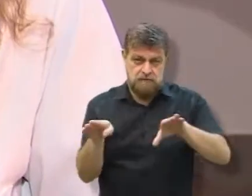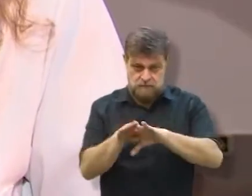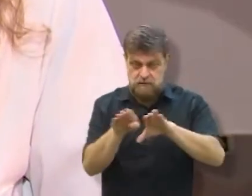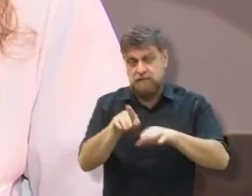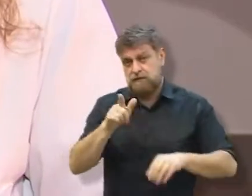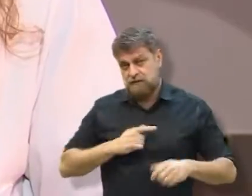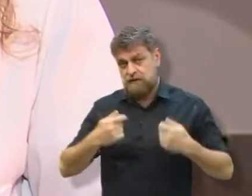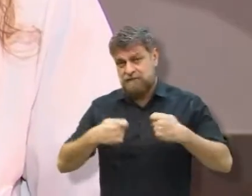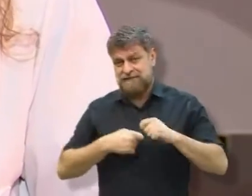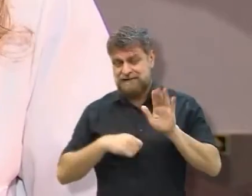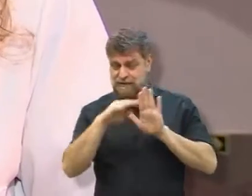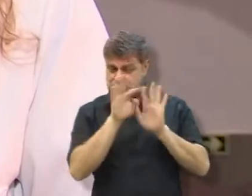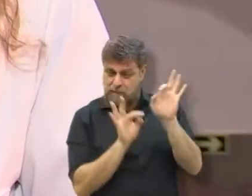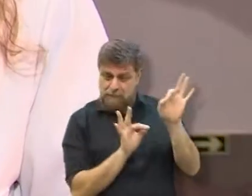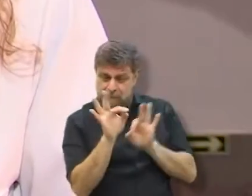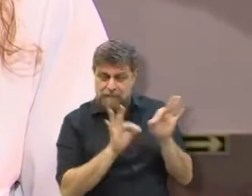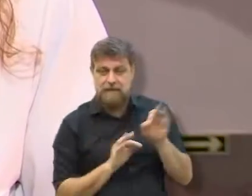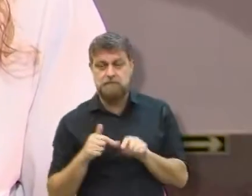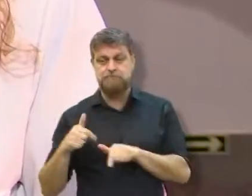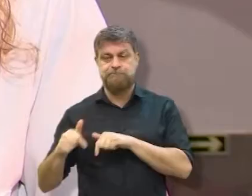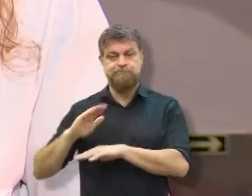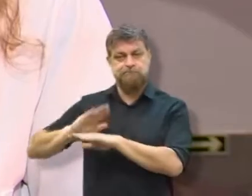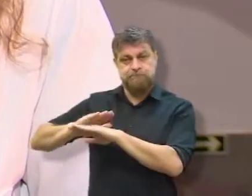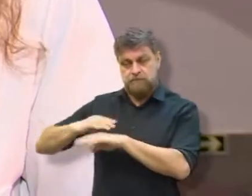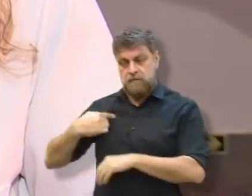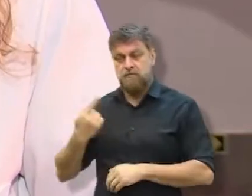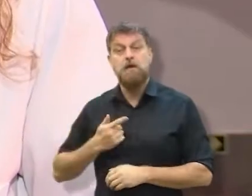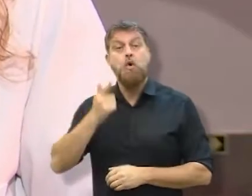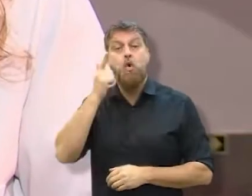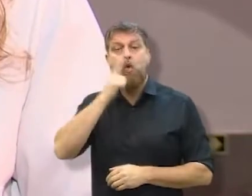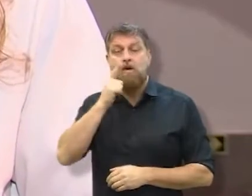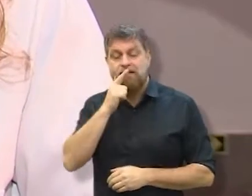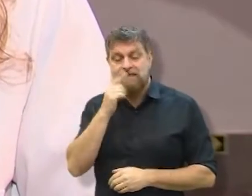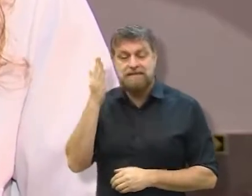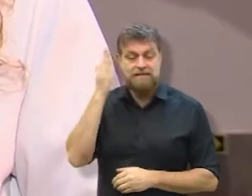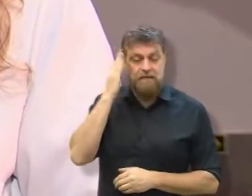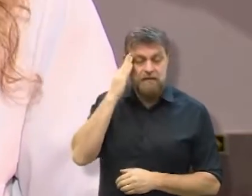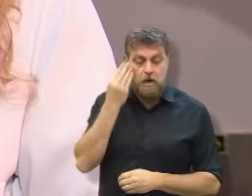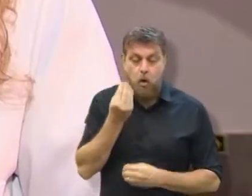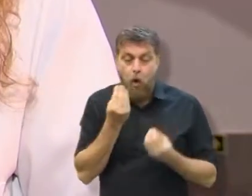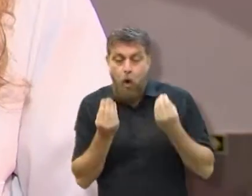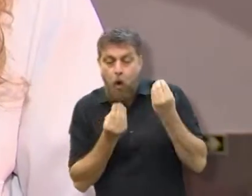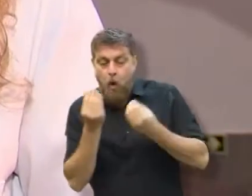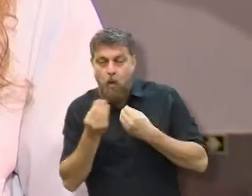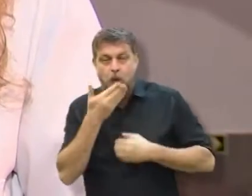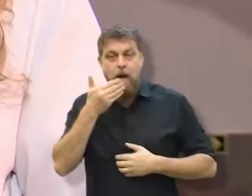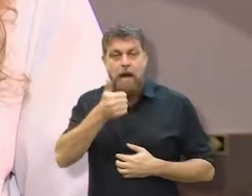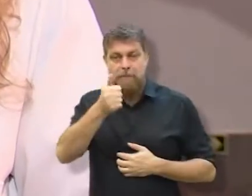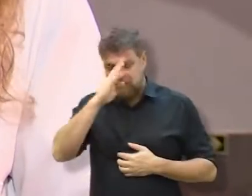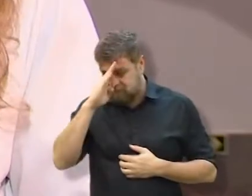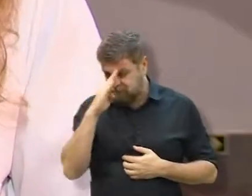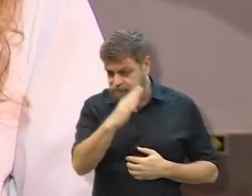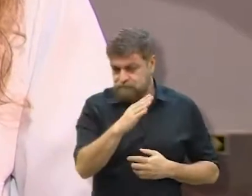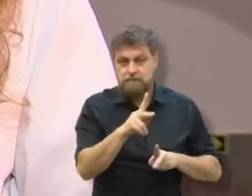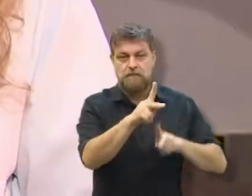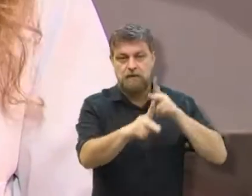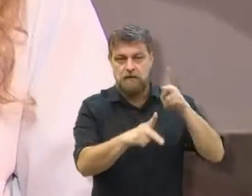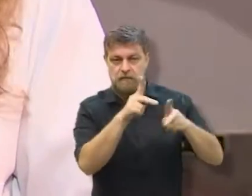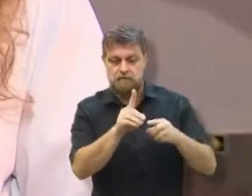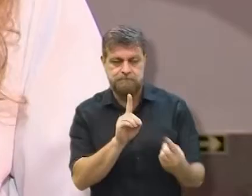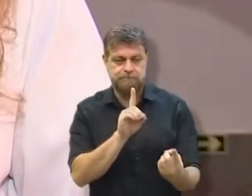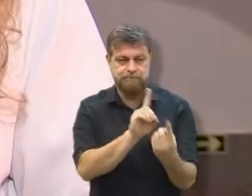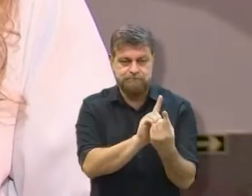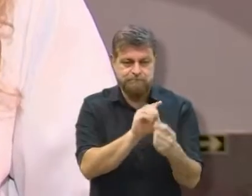leitos, então isso vai ter que ser feito um plano de trabalho para a gente poder ver qual é a melhor prioridade